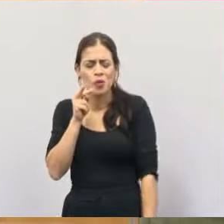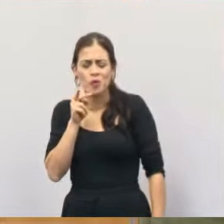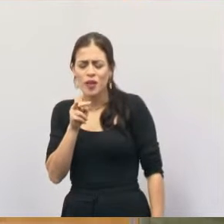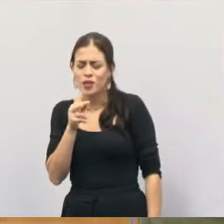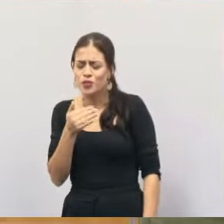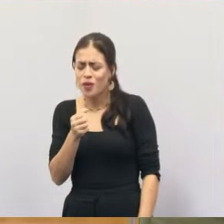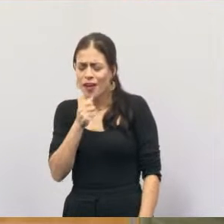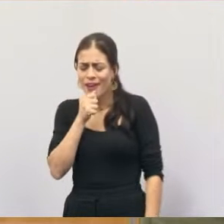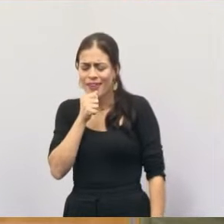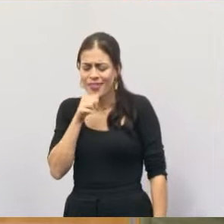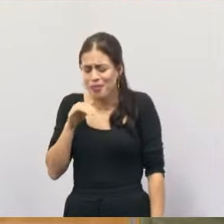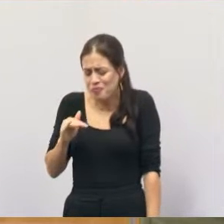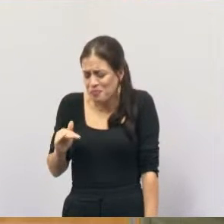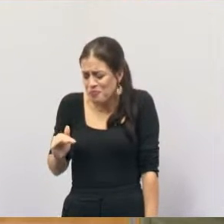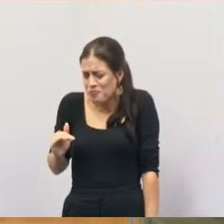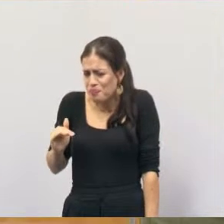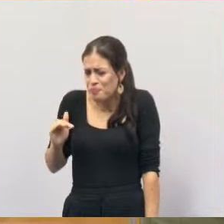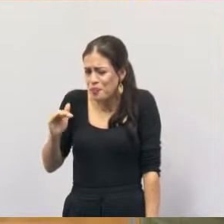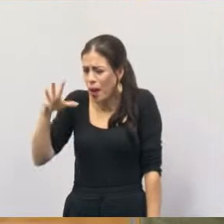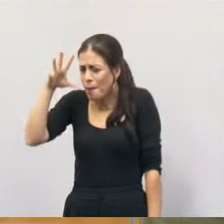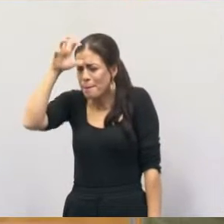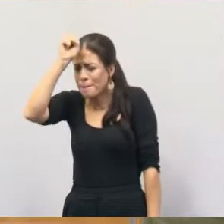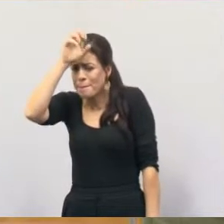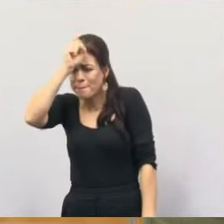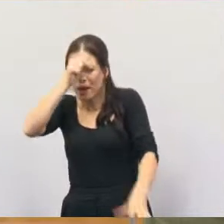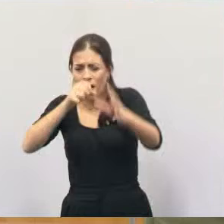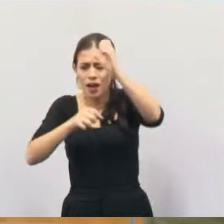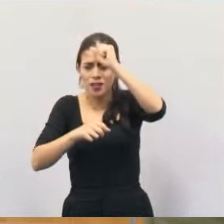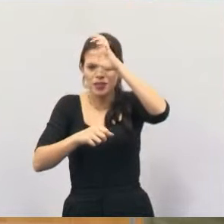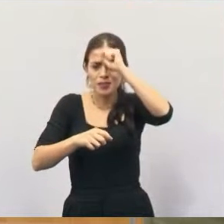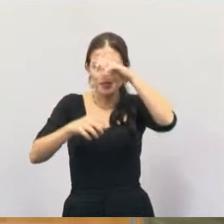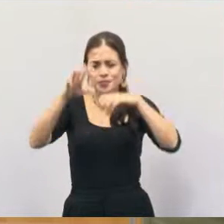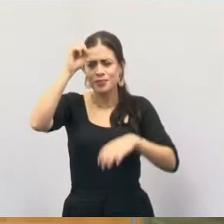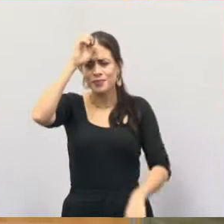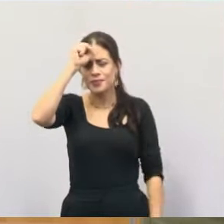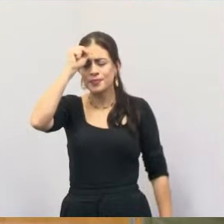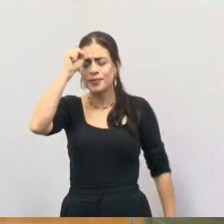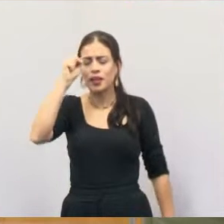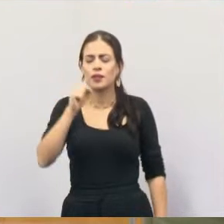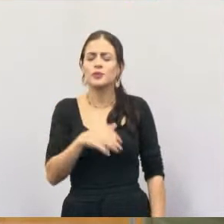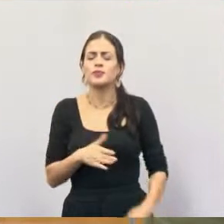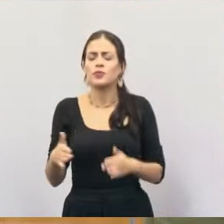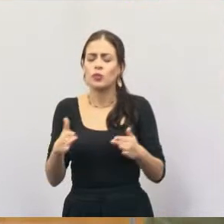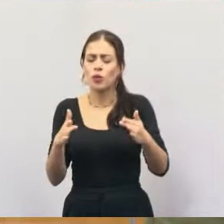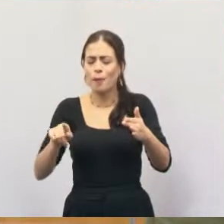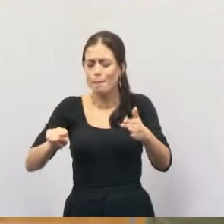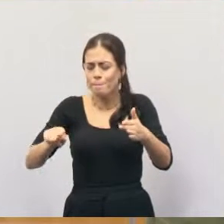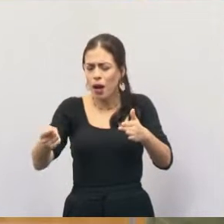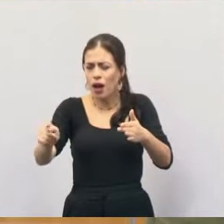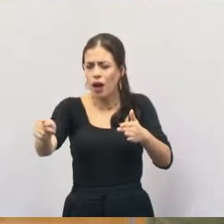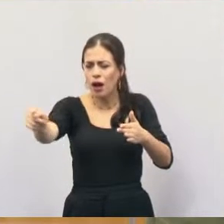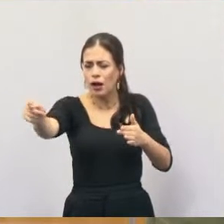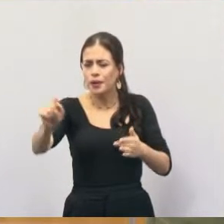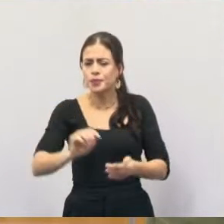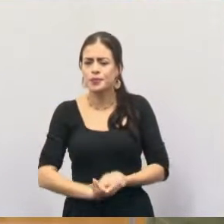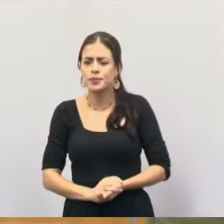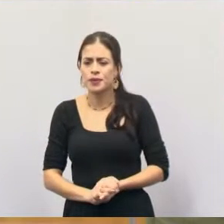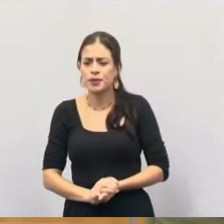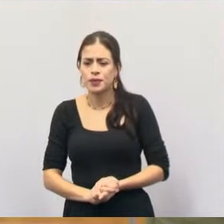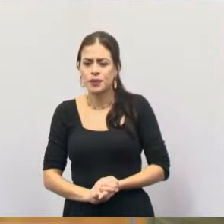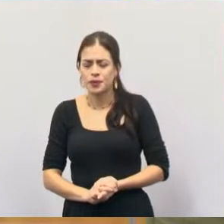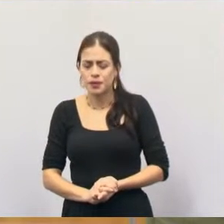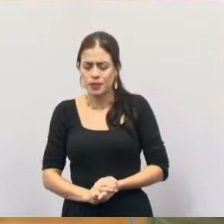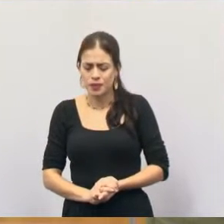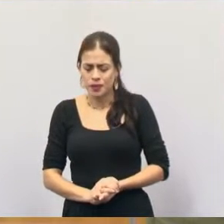menino, estou aprendendo, e é infinito esse caminho. Porque a gente é sedente em